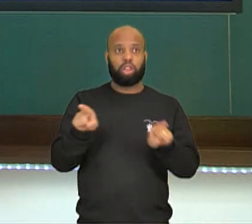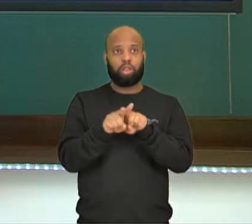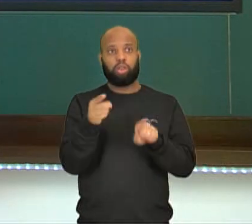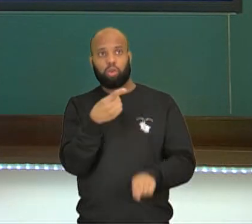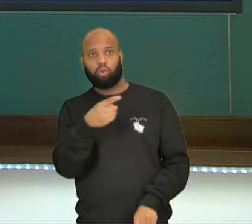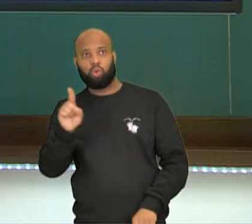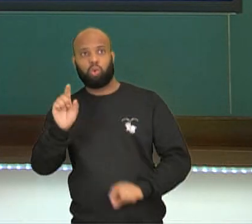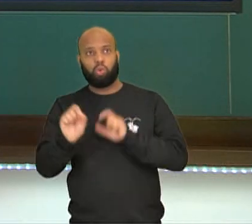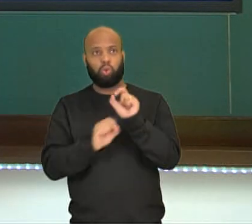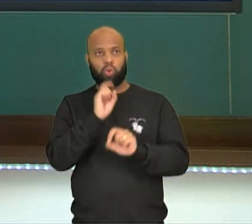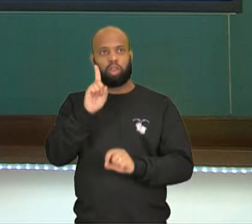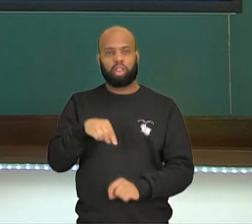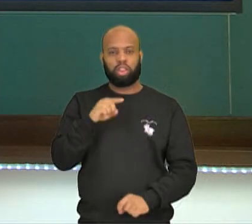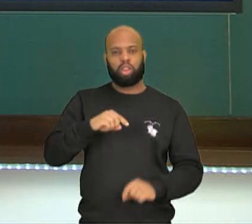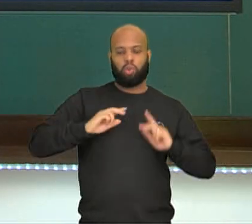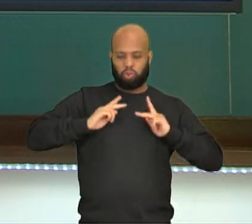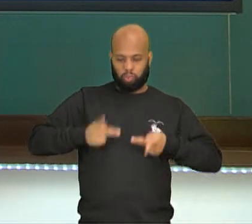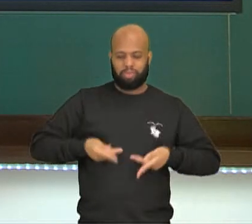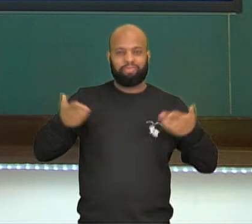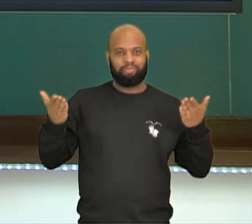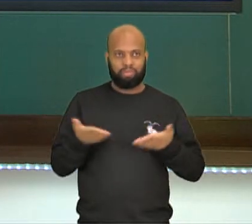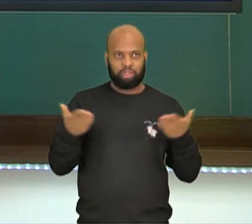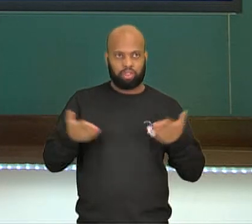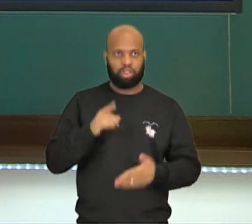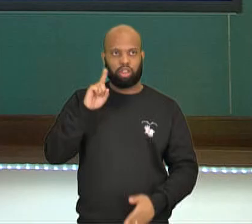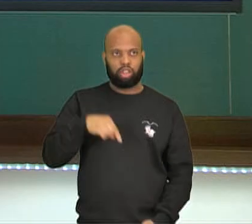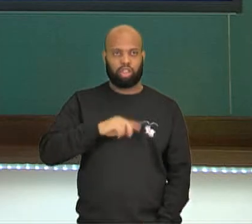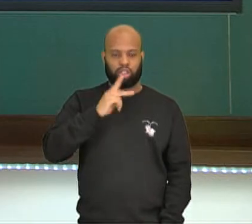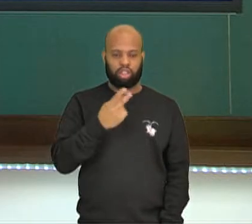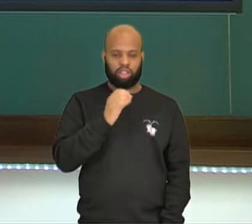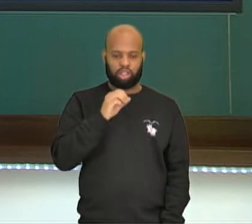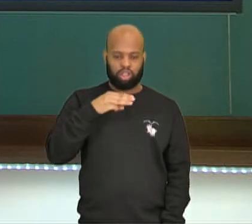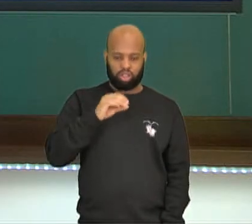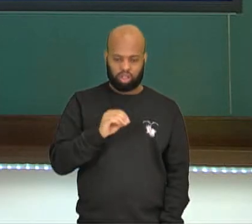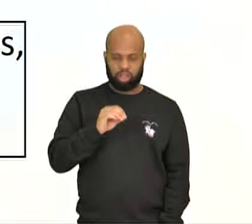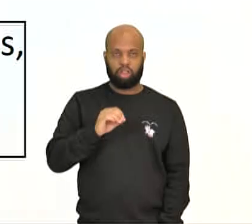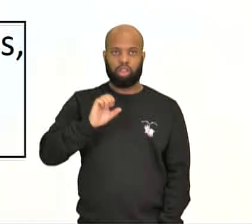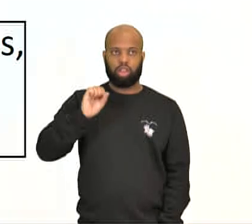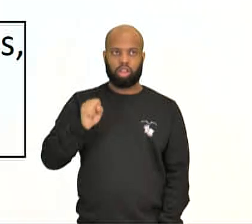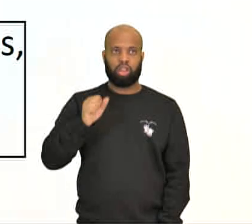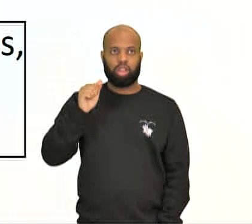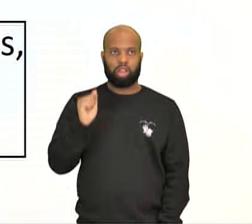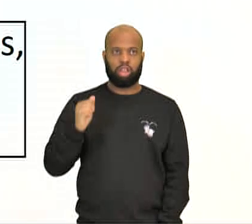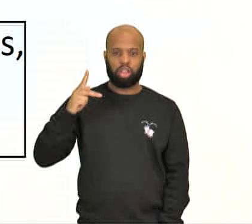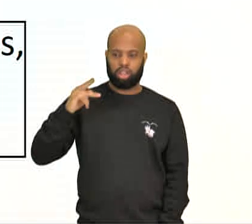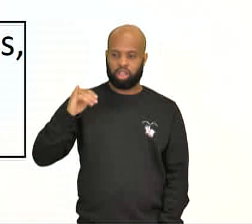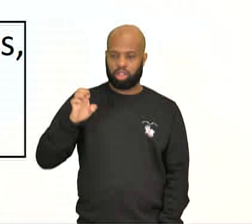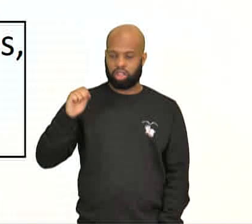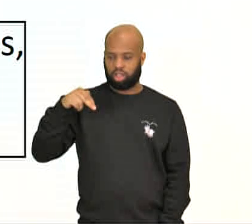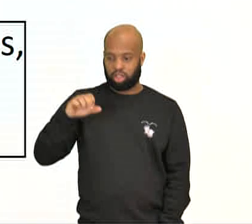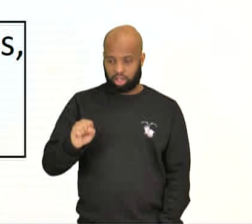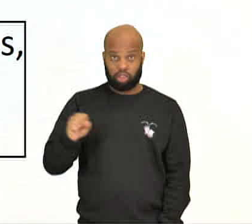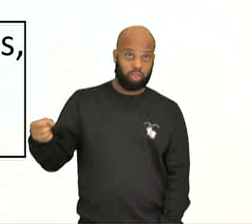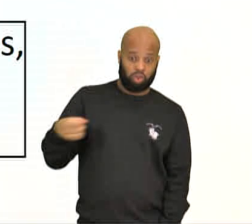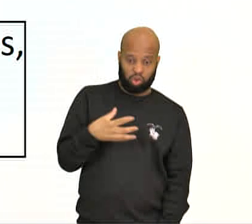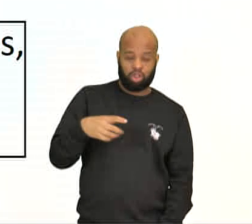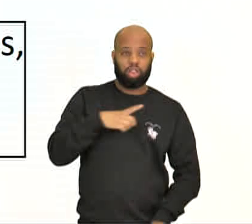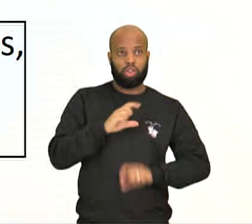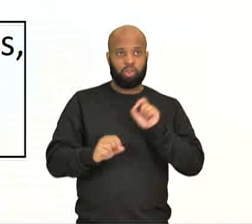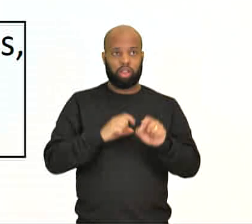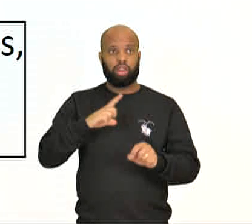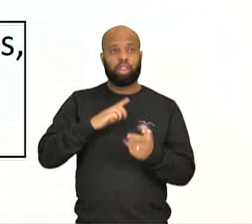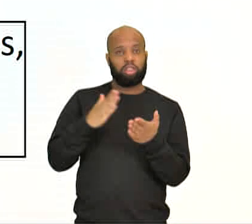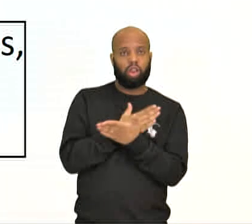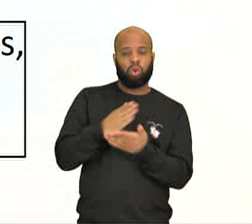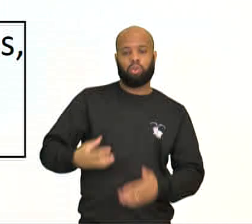a nossa espécie, seres humanos atuais, ou melhor, Homo sapiens, sapiens moderno, e essas espécies acredito que algumas inclusive